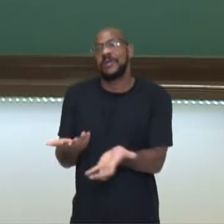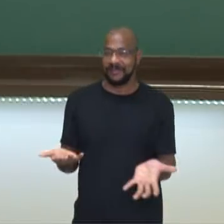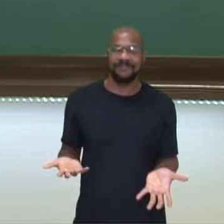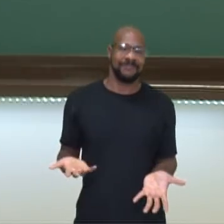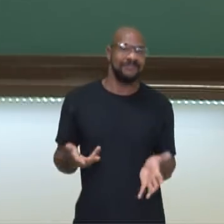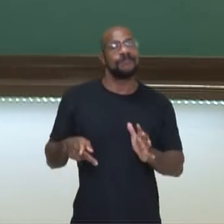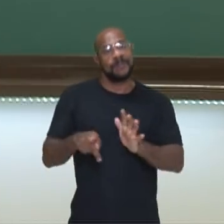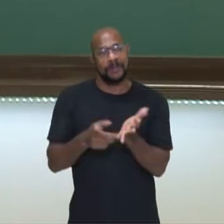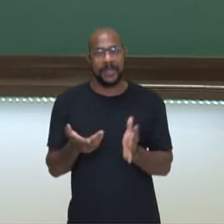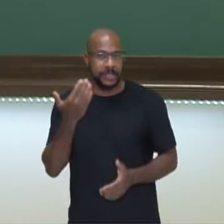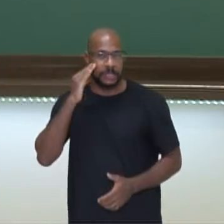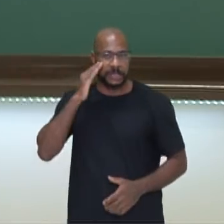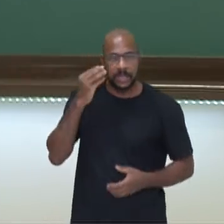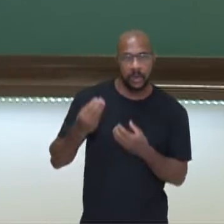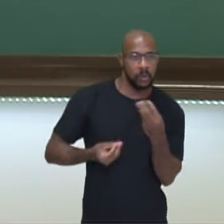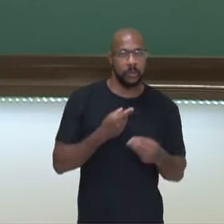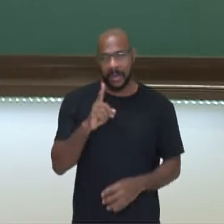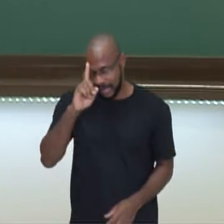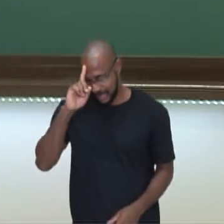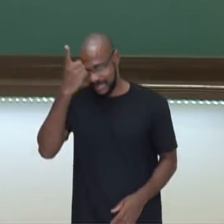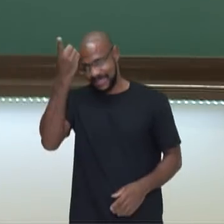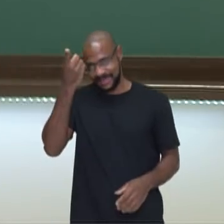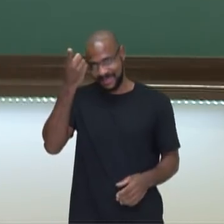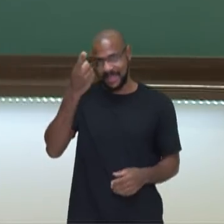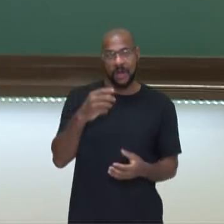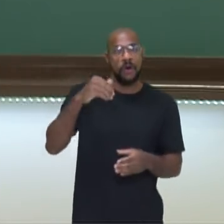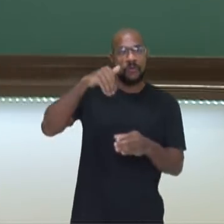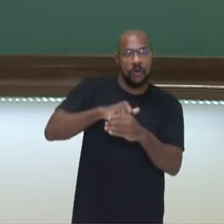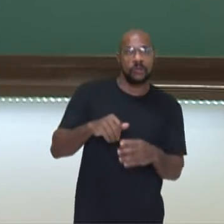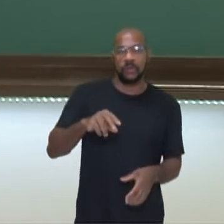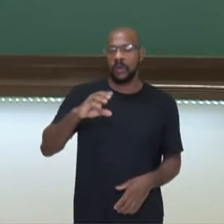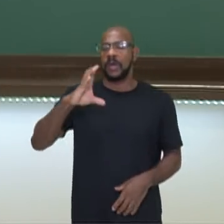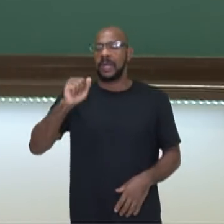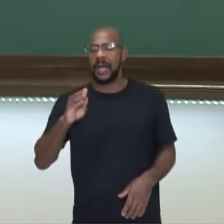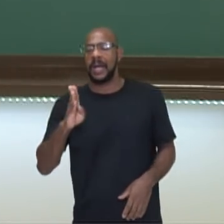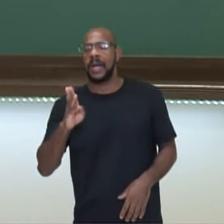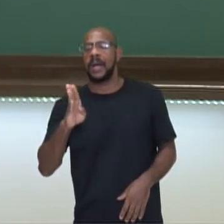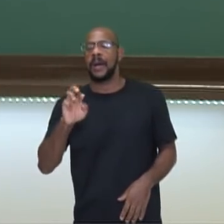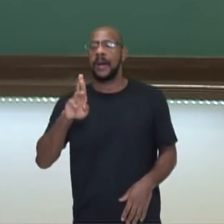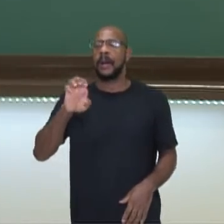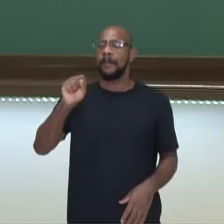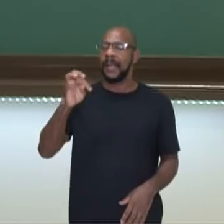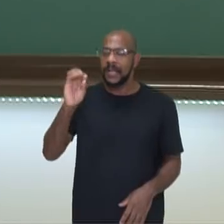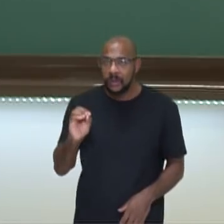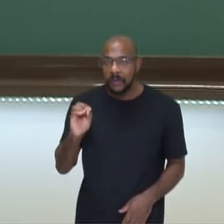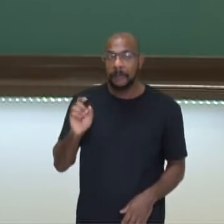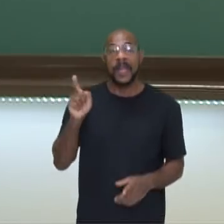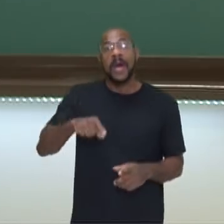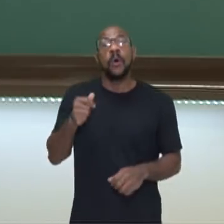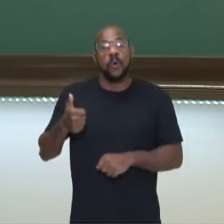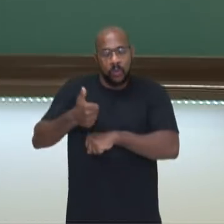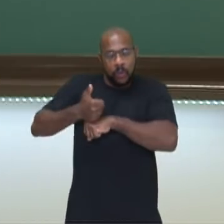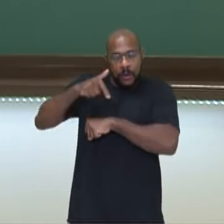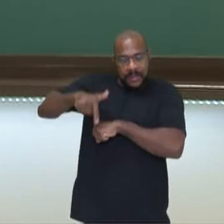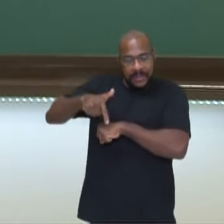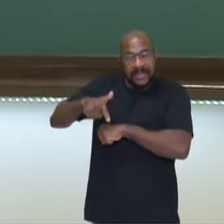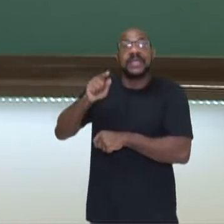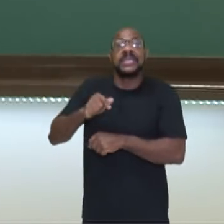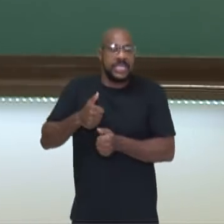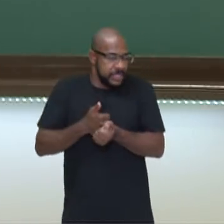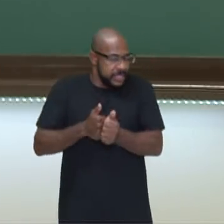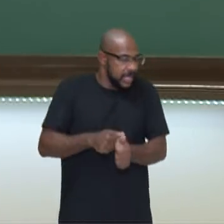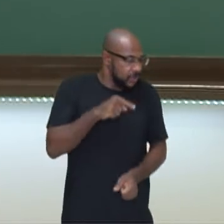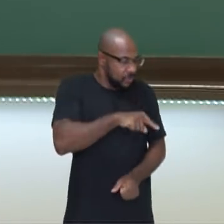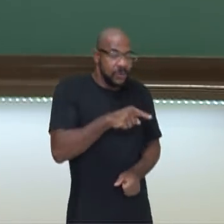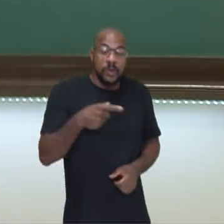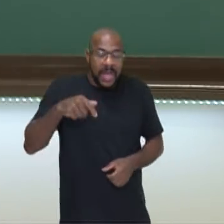guia. Entendeu agora a ideia do voto de cabresto? Vem exatamente disso. É o coronel que guiava o